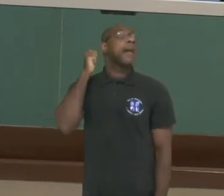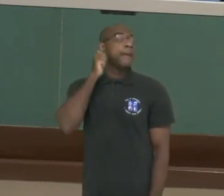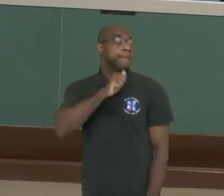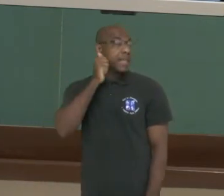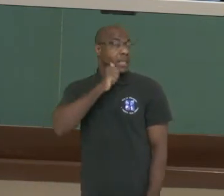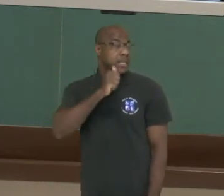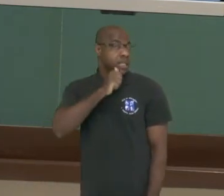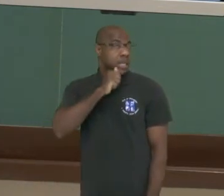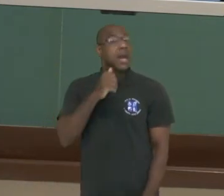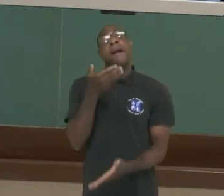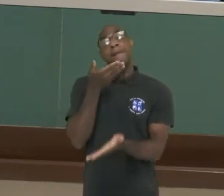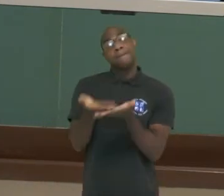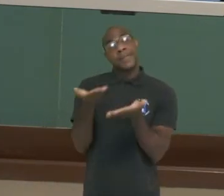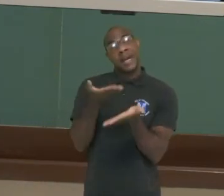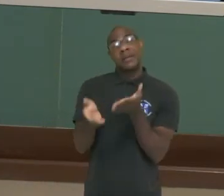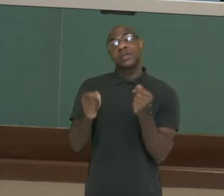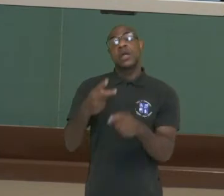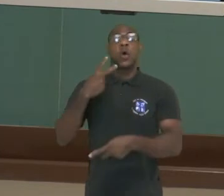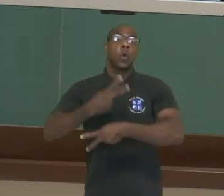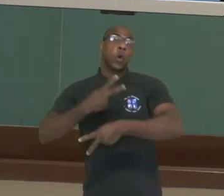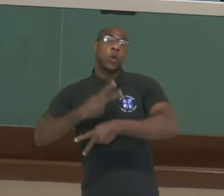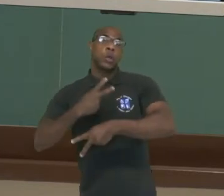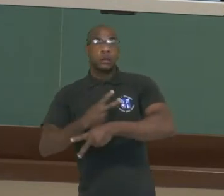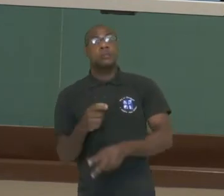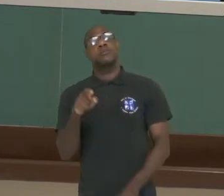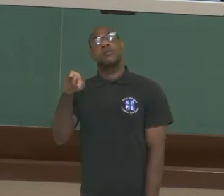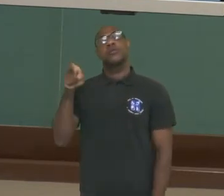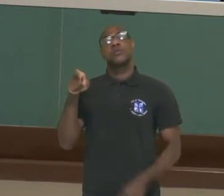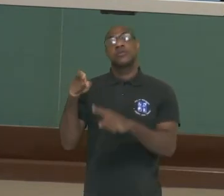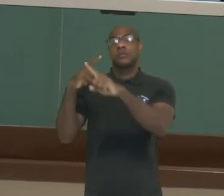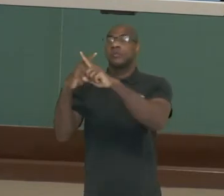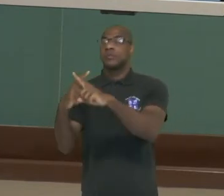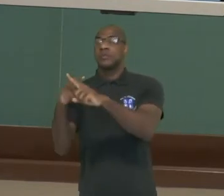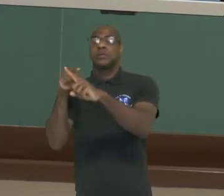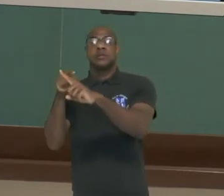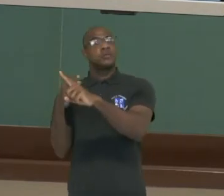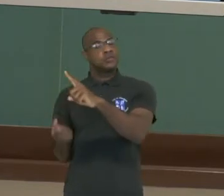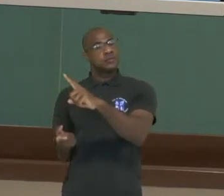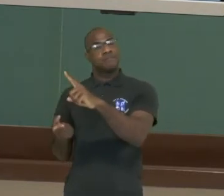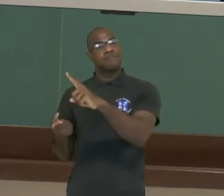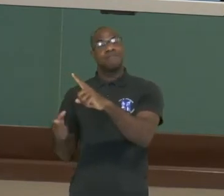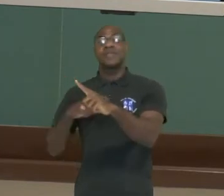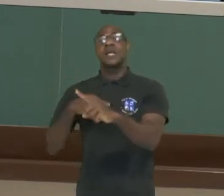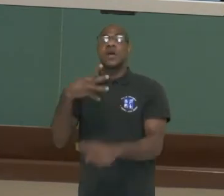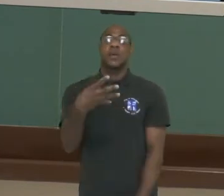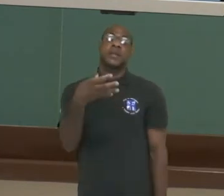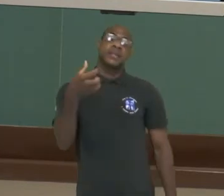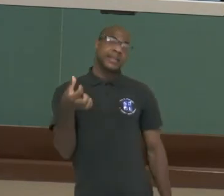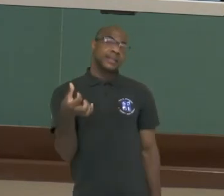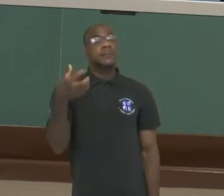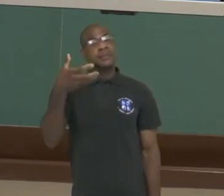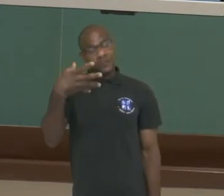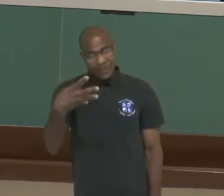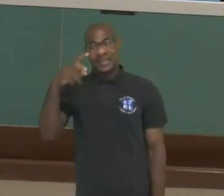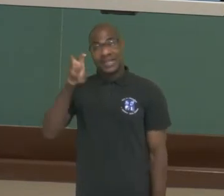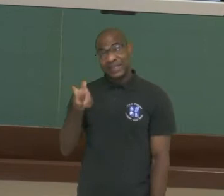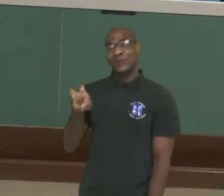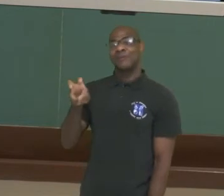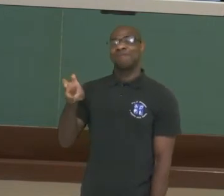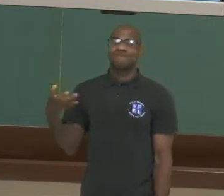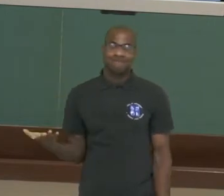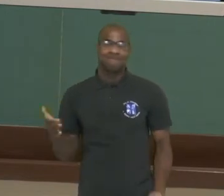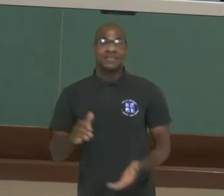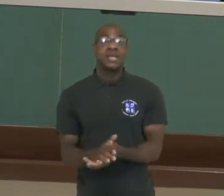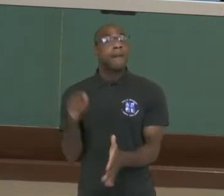ela perde, então, um cromossomo X, ficando assim com 45 cromossomos. E